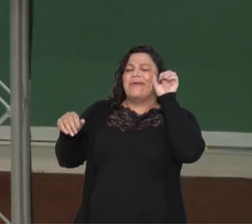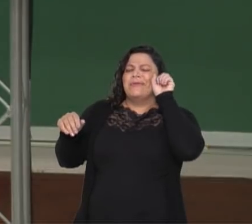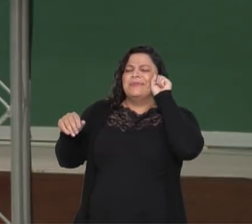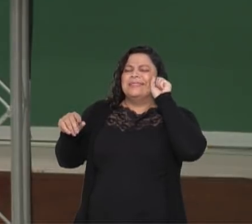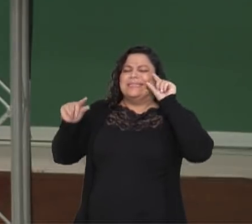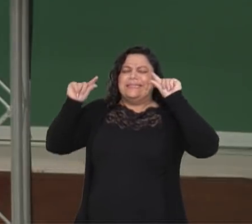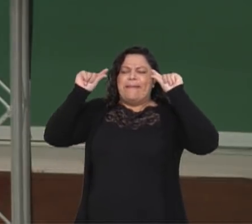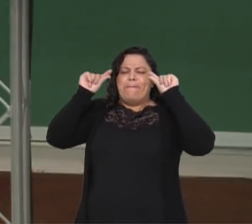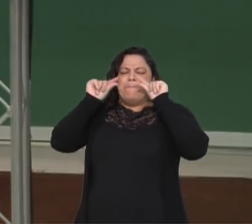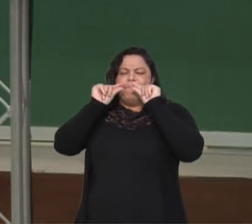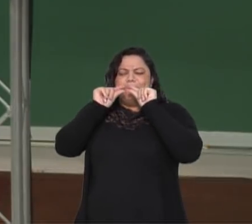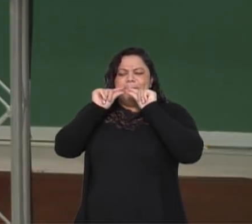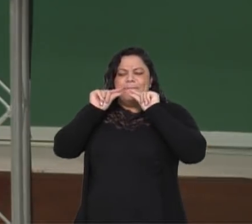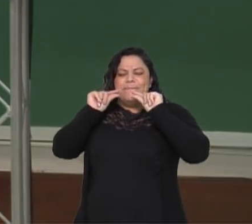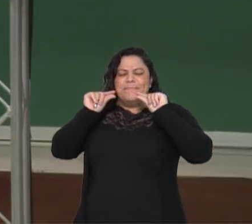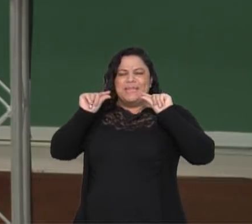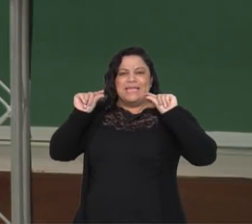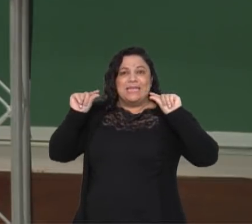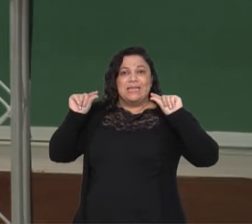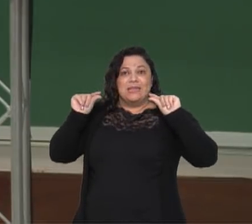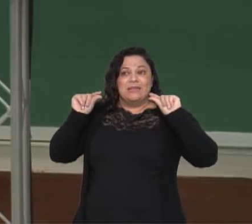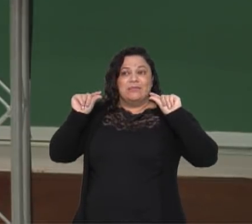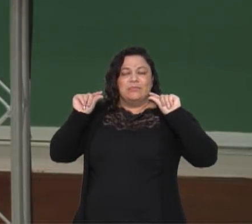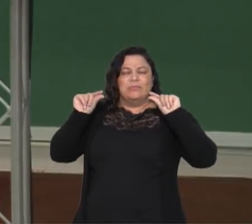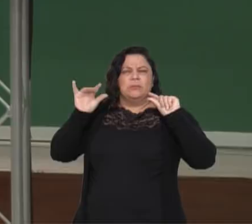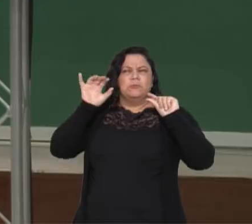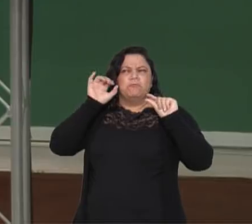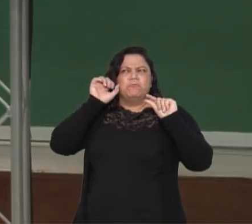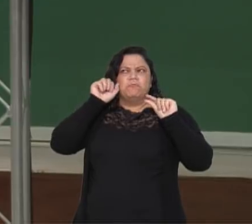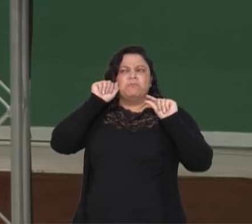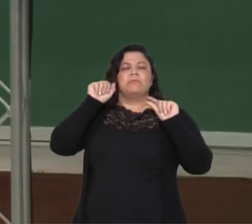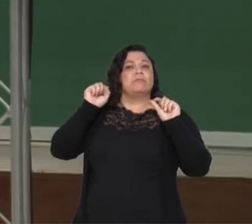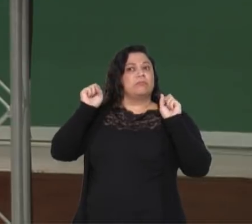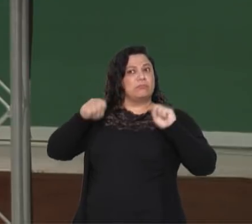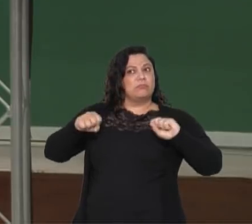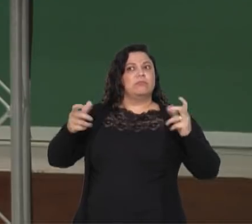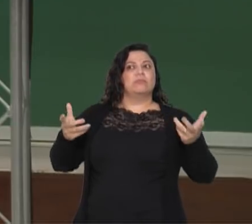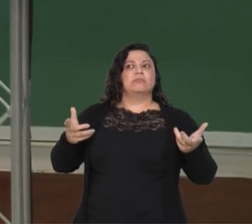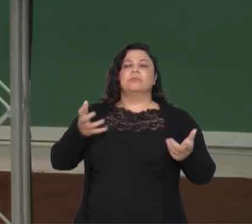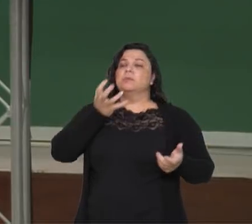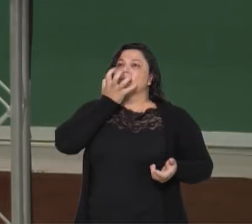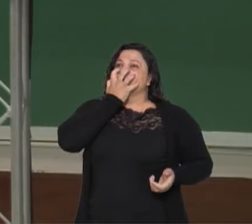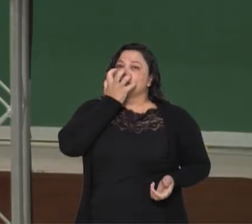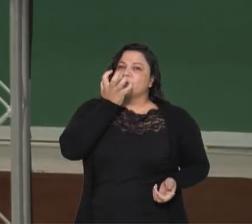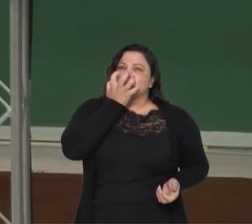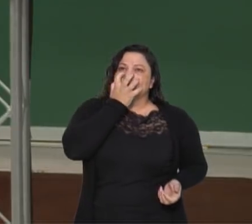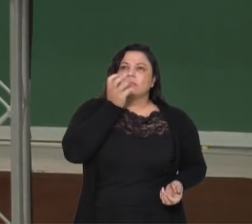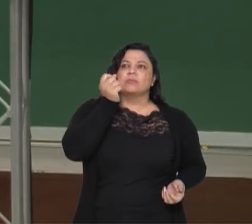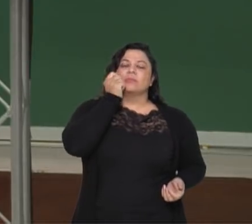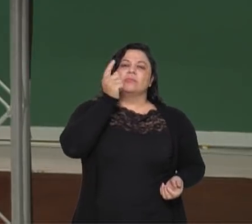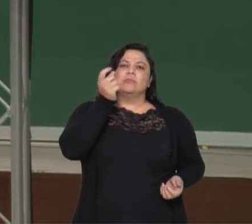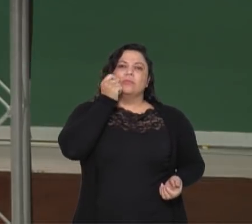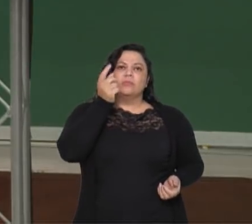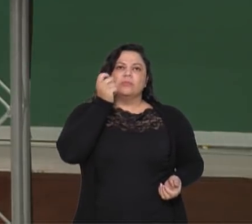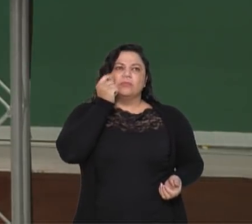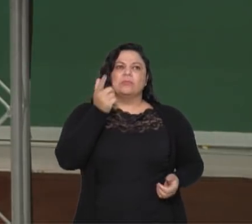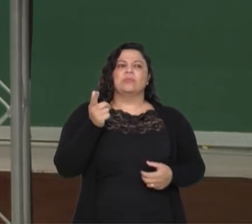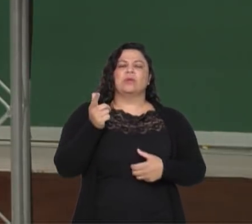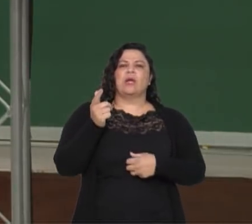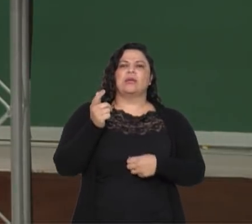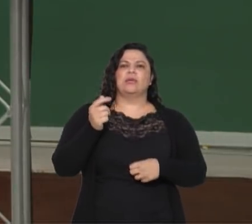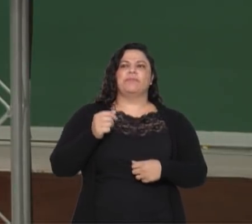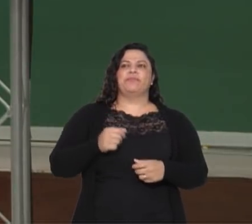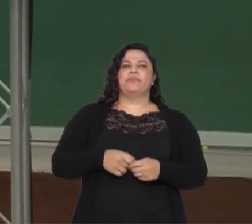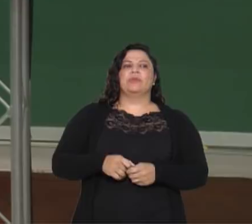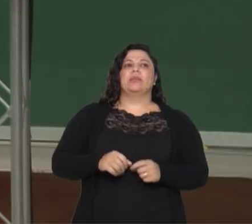Hz, de valores menores que 20 Hz. Já animais como cachorro, gato, golfinho, eles conseguem ouvir